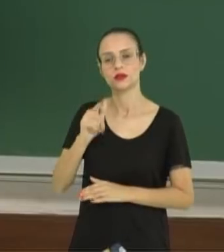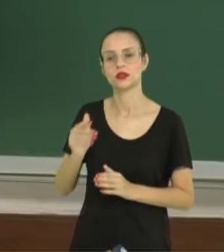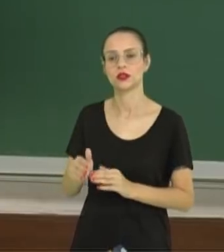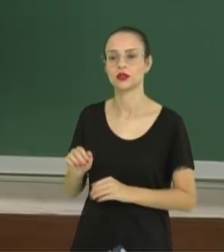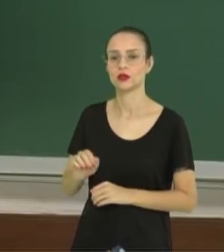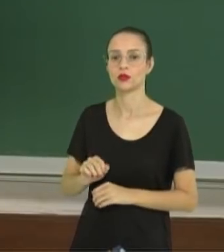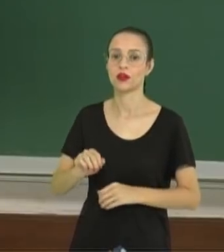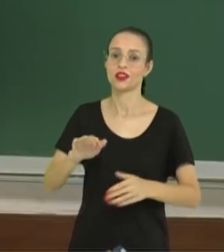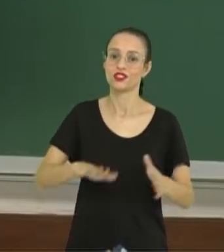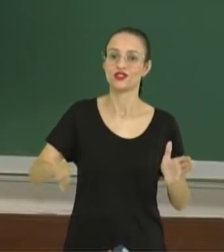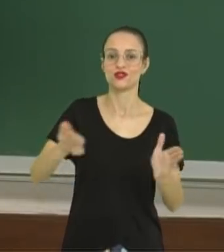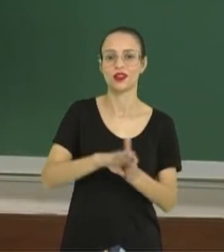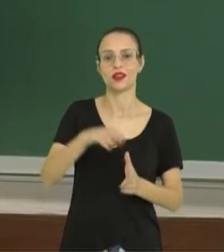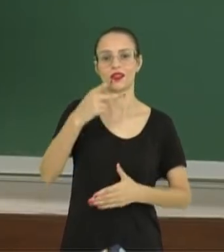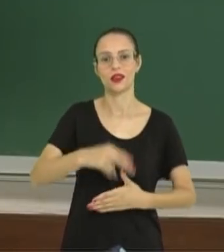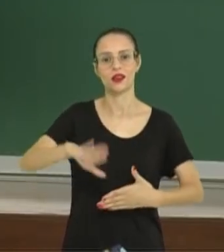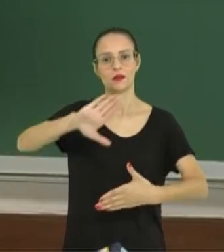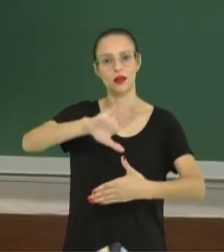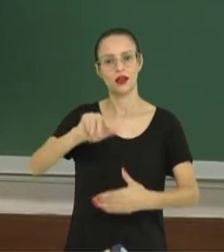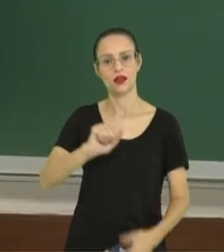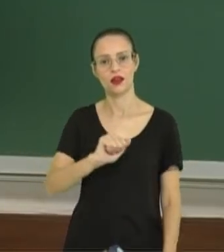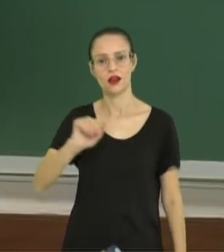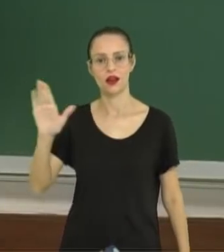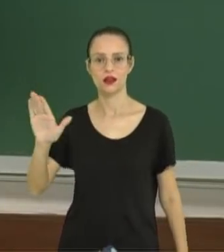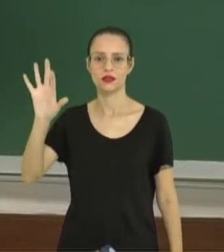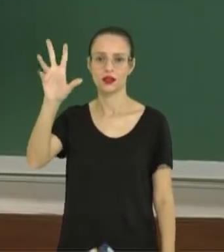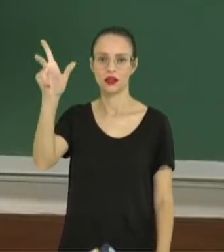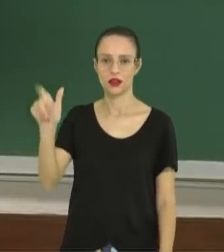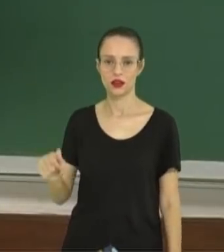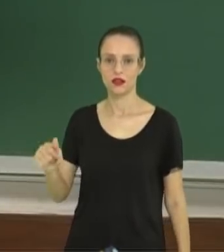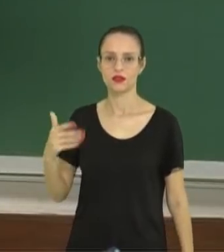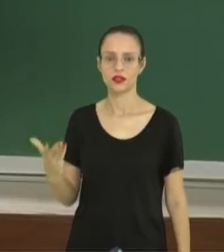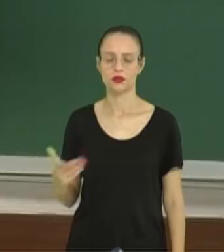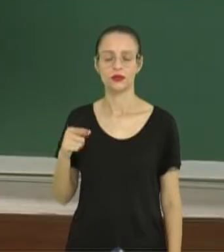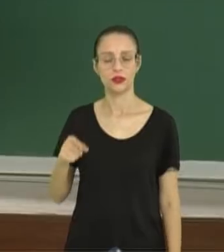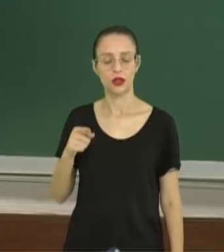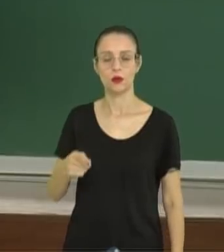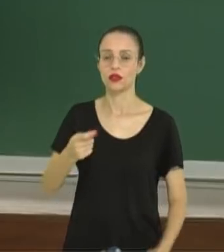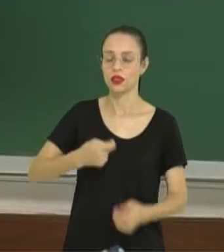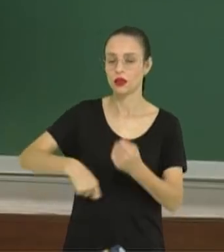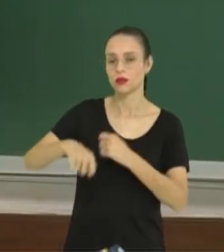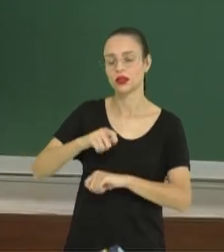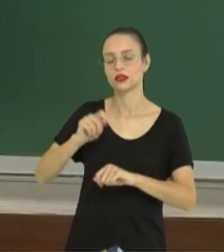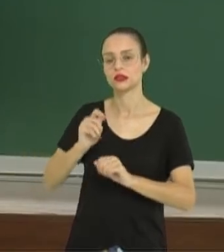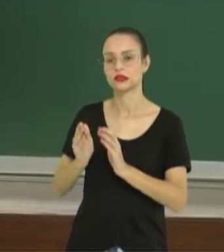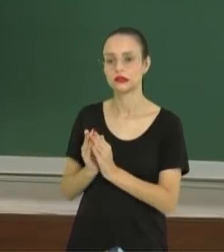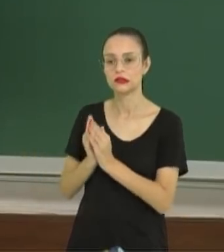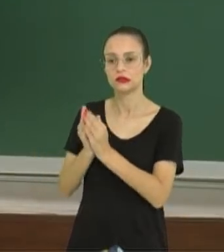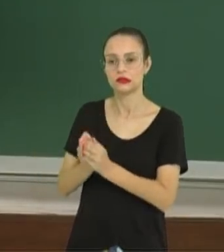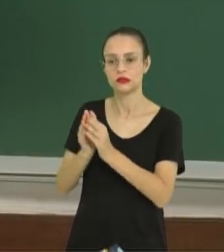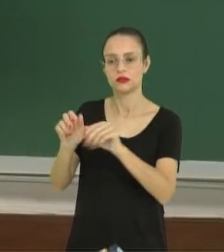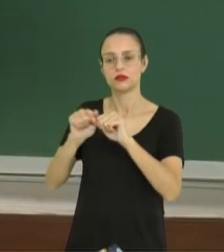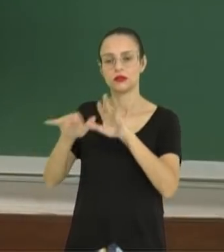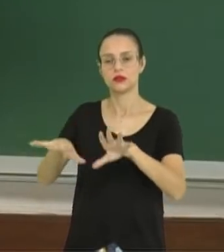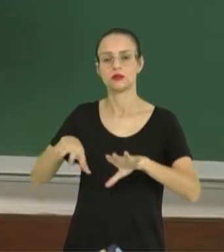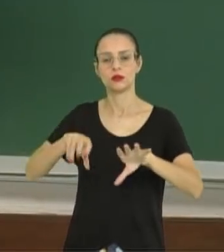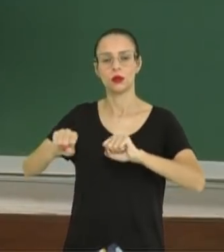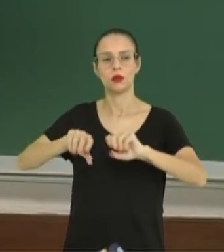chegaram à América, na Ásia, África e todo esse mercantilismo, a busca por